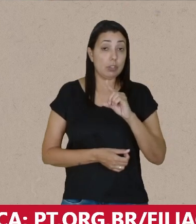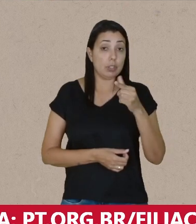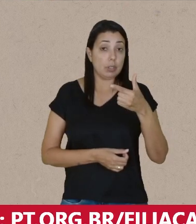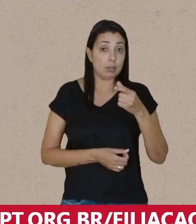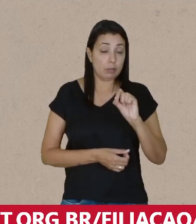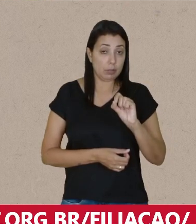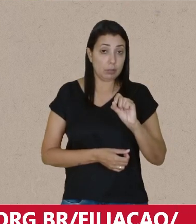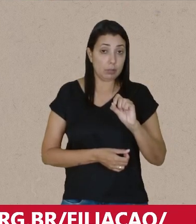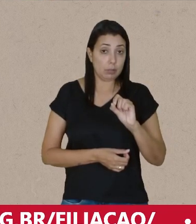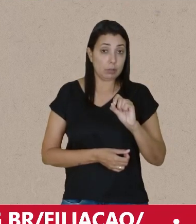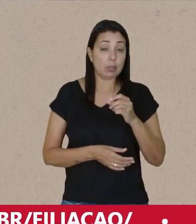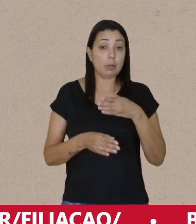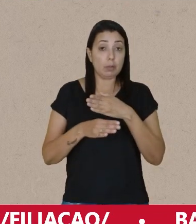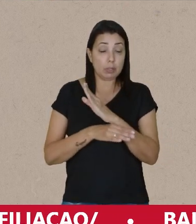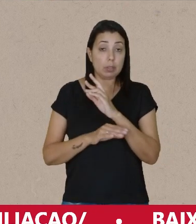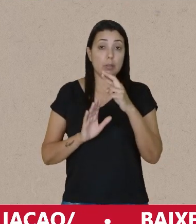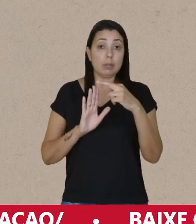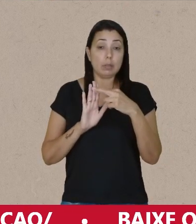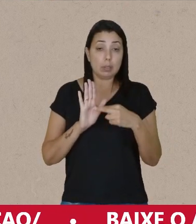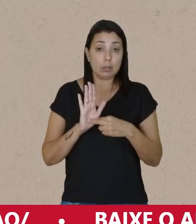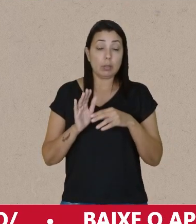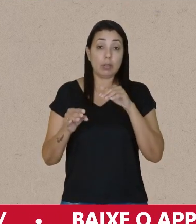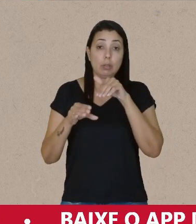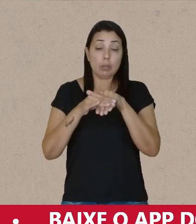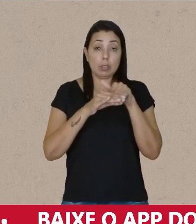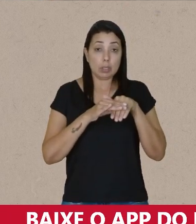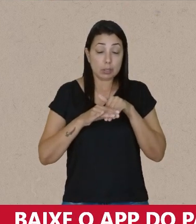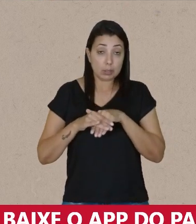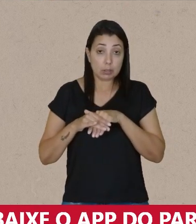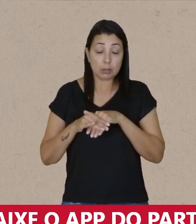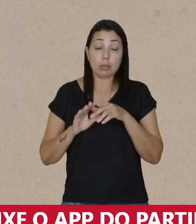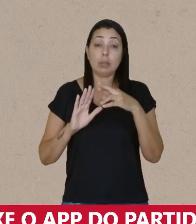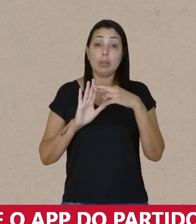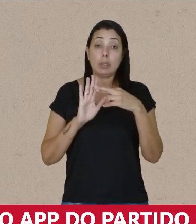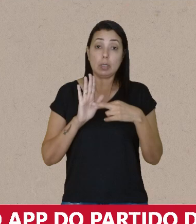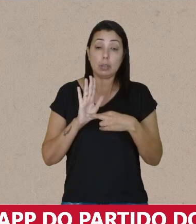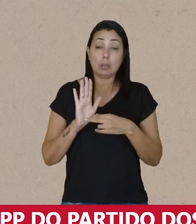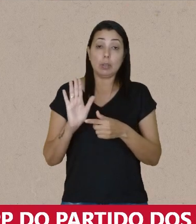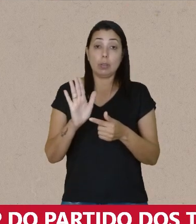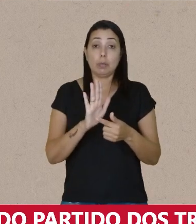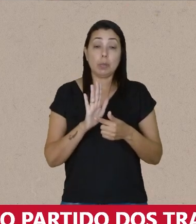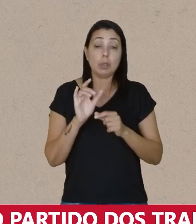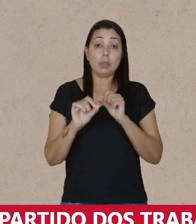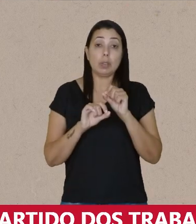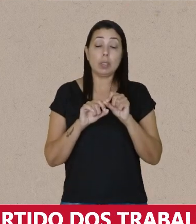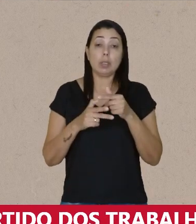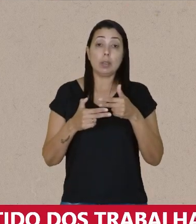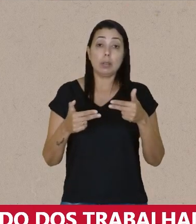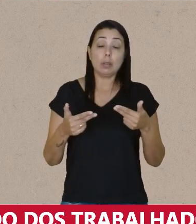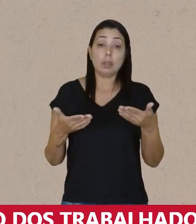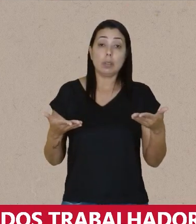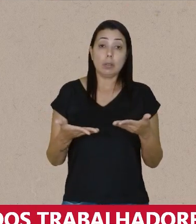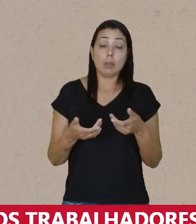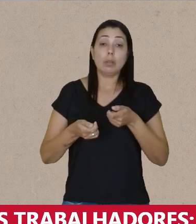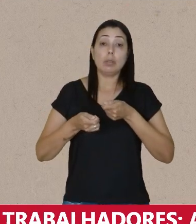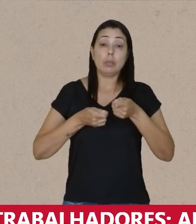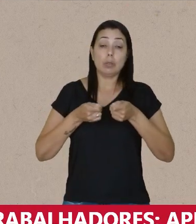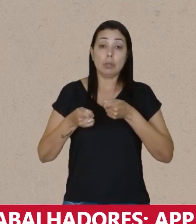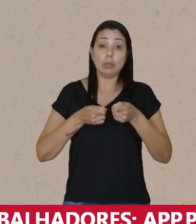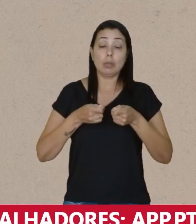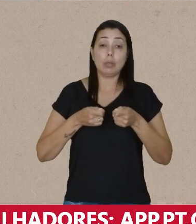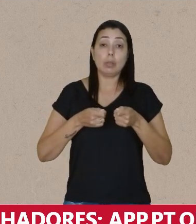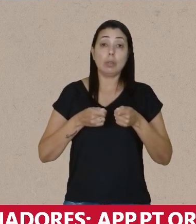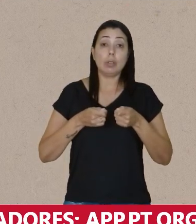20, a aprovação do relatório, a votação do relatório, que o relatório aponte, né, para os órgãos de controle,